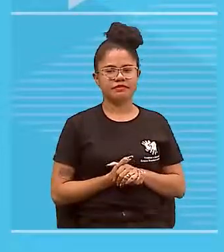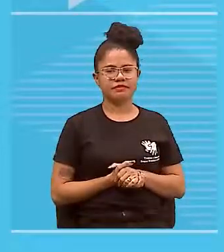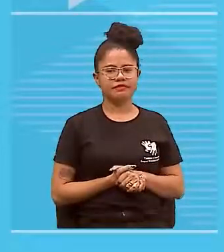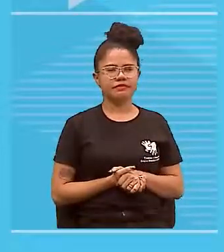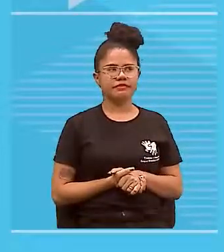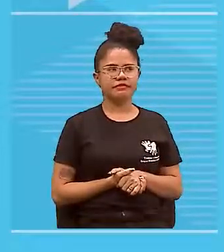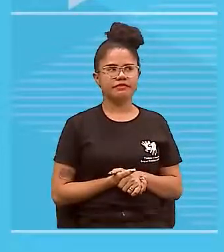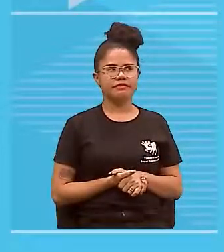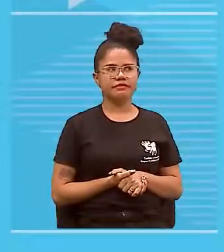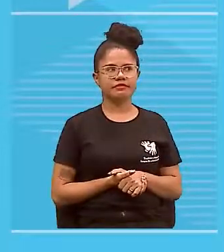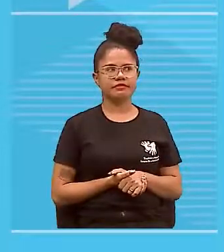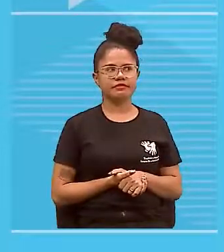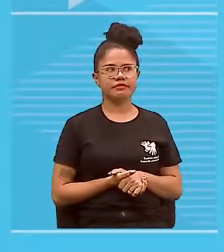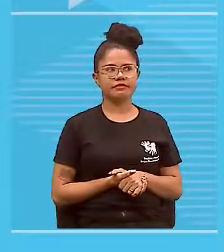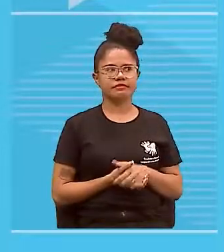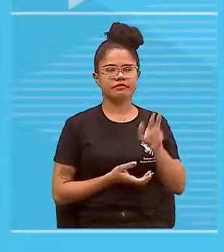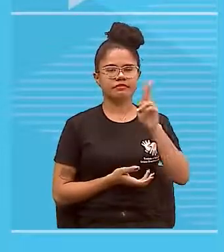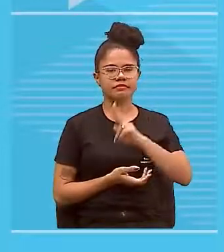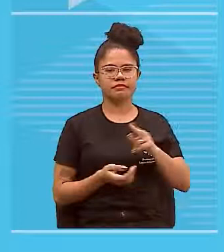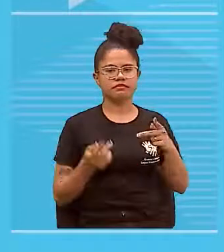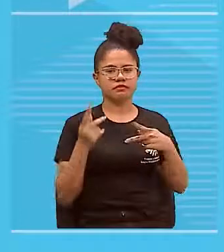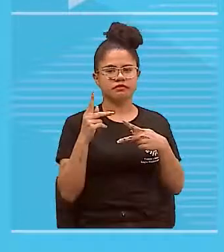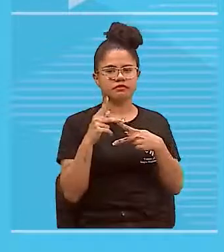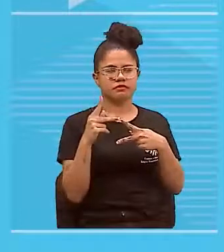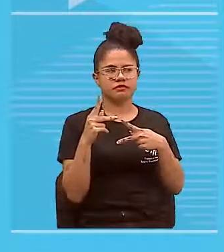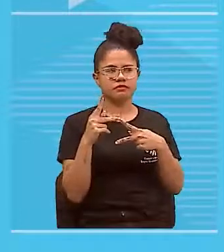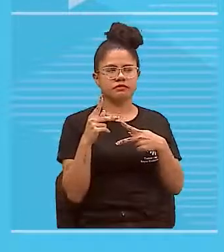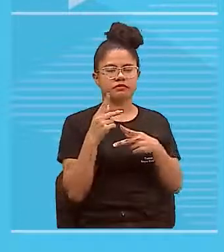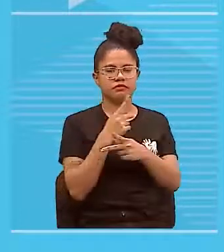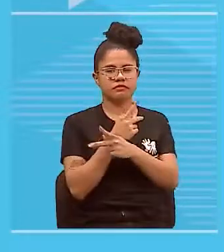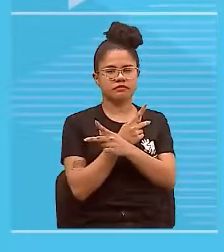eu estou usando aqui o pronome oblíquo